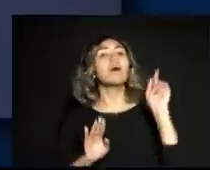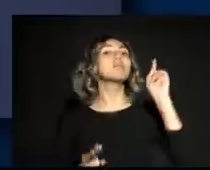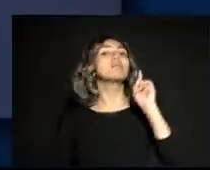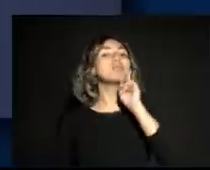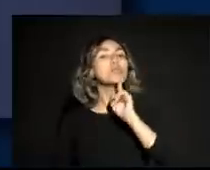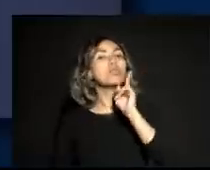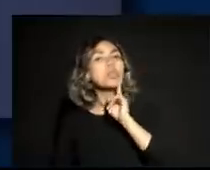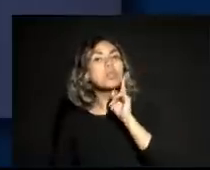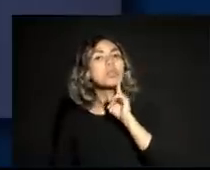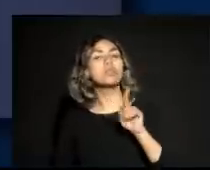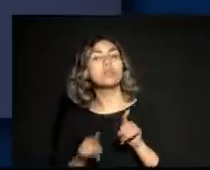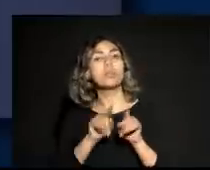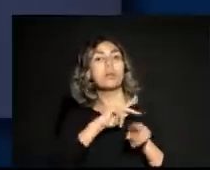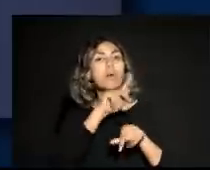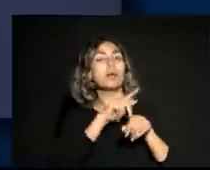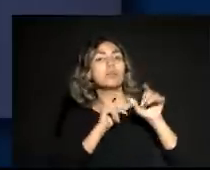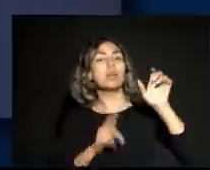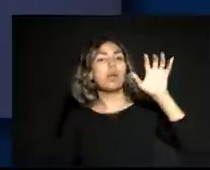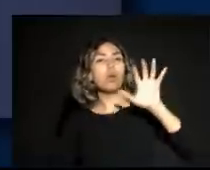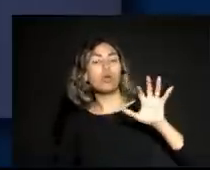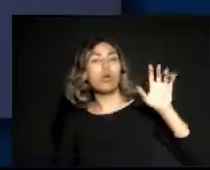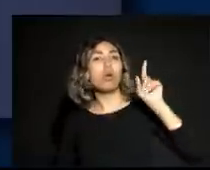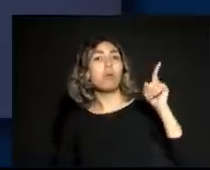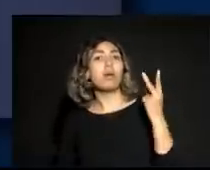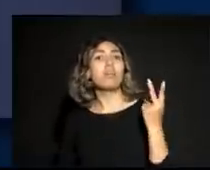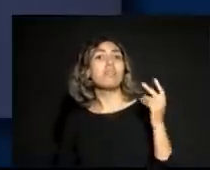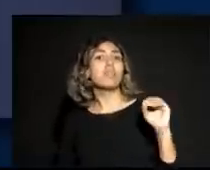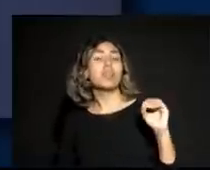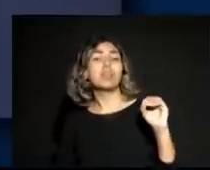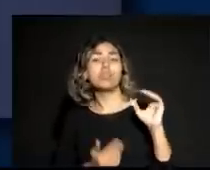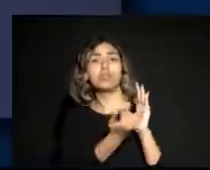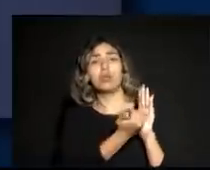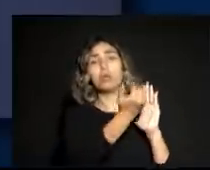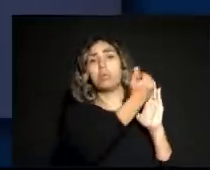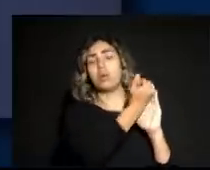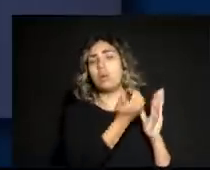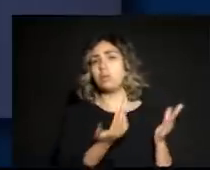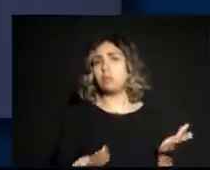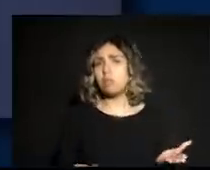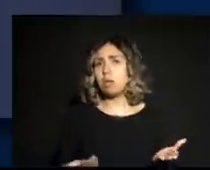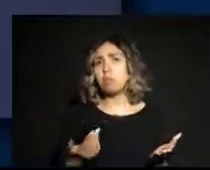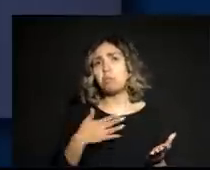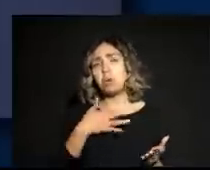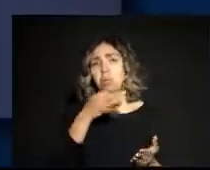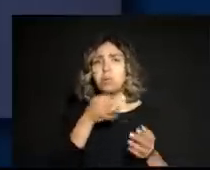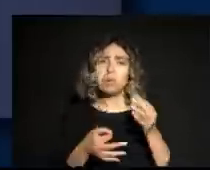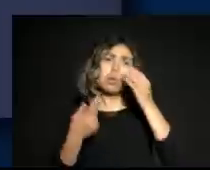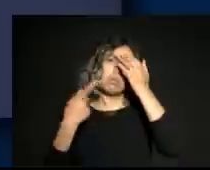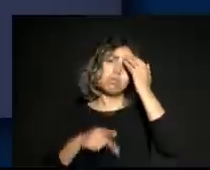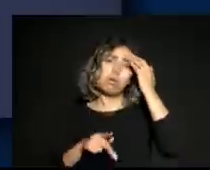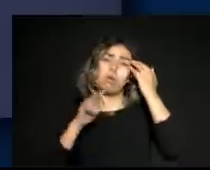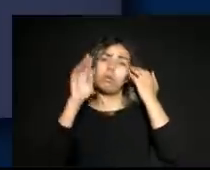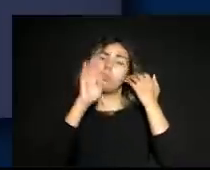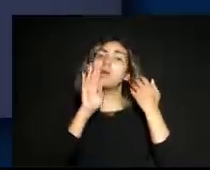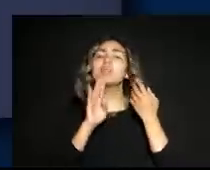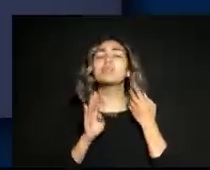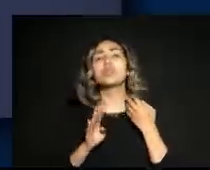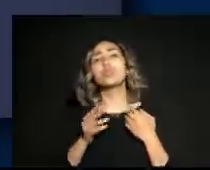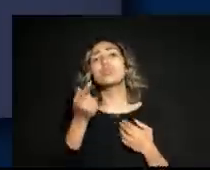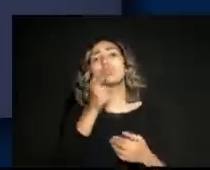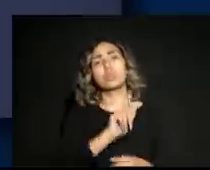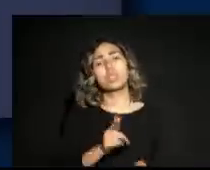Americana ou a dívida dos países da Europa vai aumentar mais ou menos 20 pontos do PIB então eu direi que o Brasil ele ele